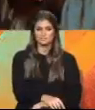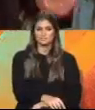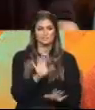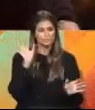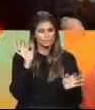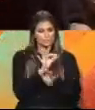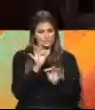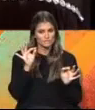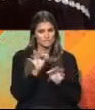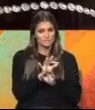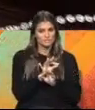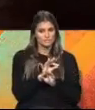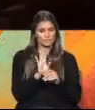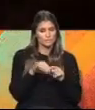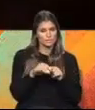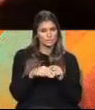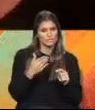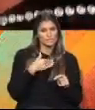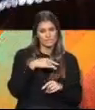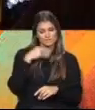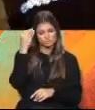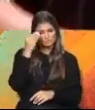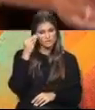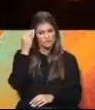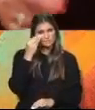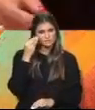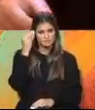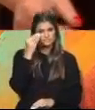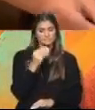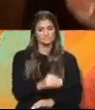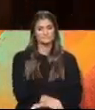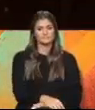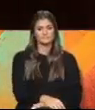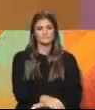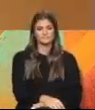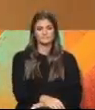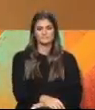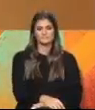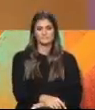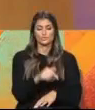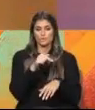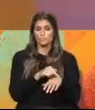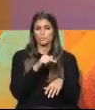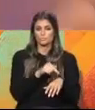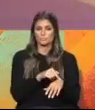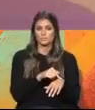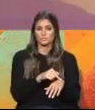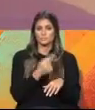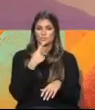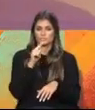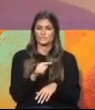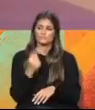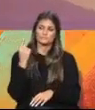canções do vinho que me fazem sonhar com o momento de voltar